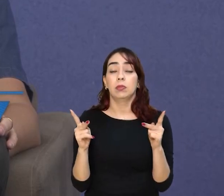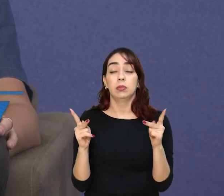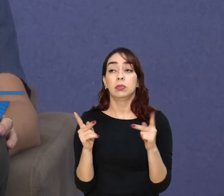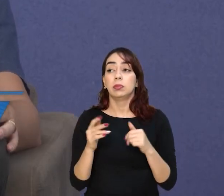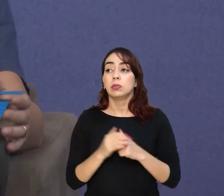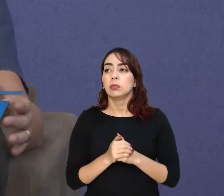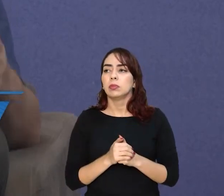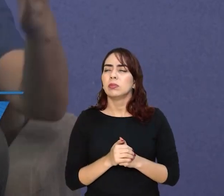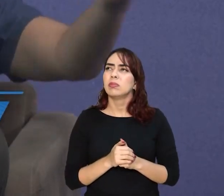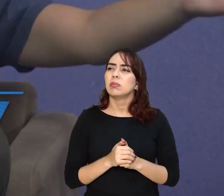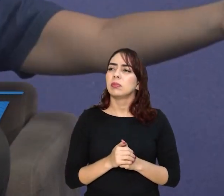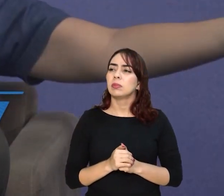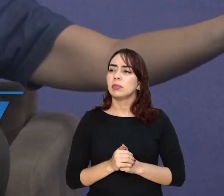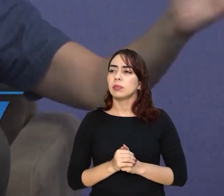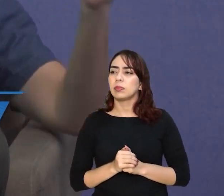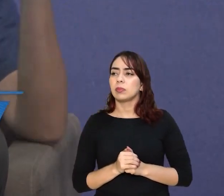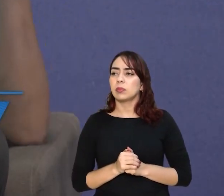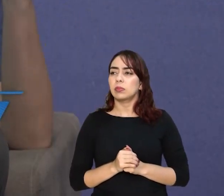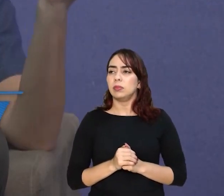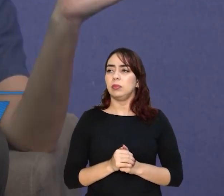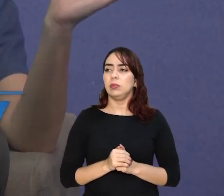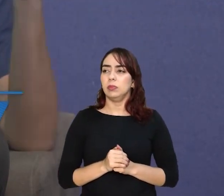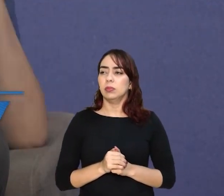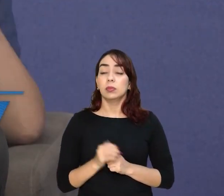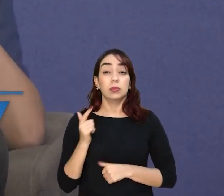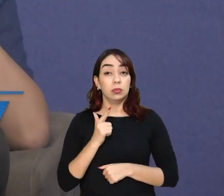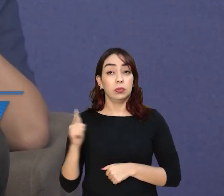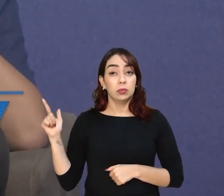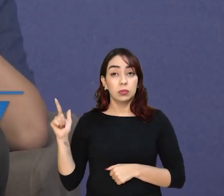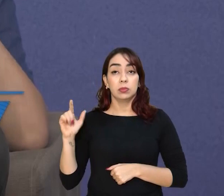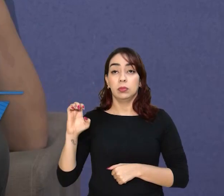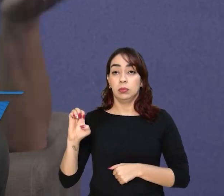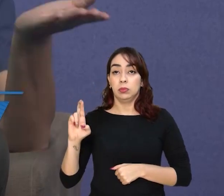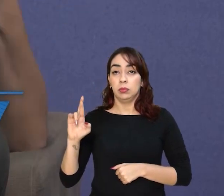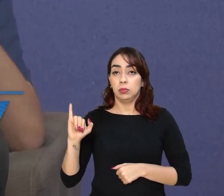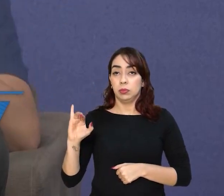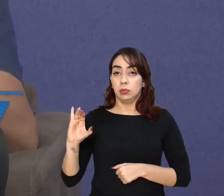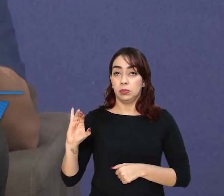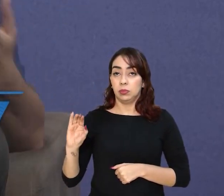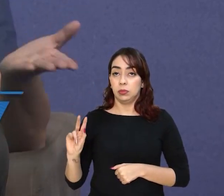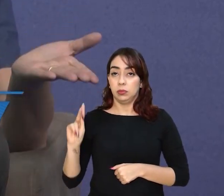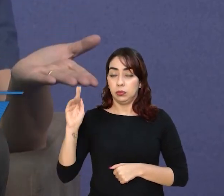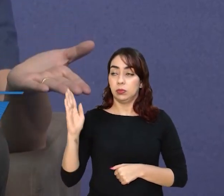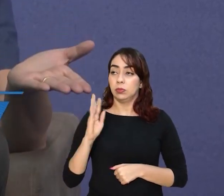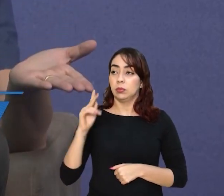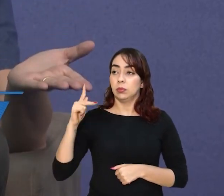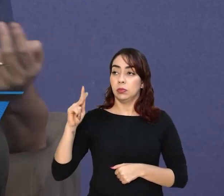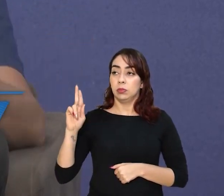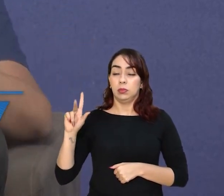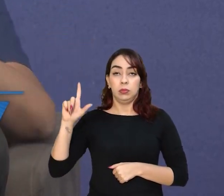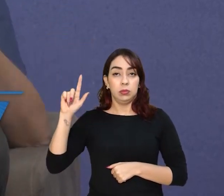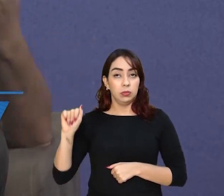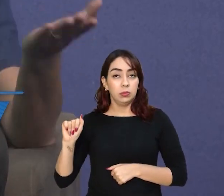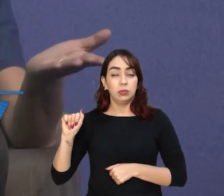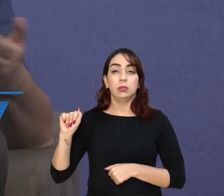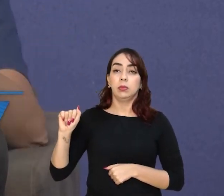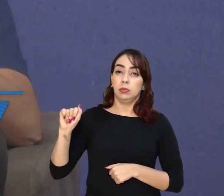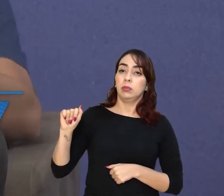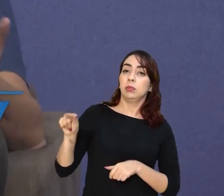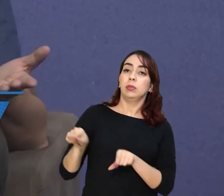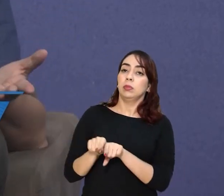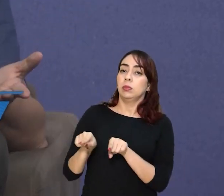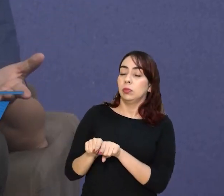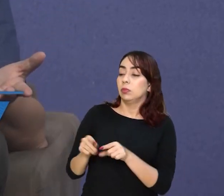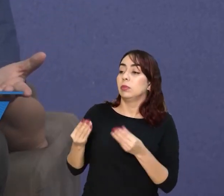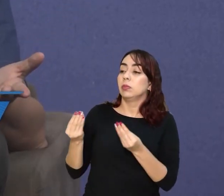contratado, então por que a gente comentou aqui do Eric Puga? O PC falou. O Eric Puga foi pro Ceará pra quê? Os outros jogadores estão lá